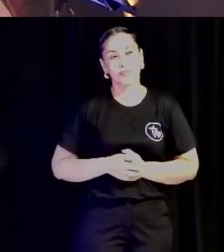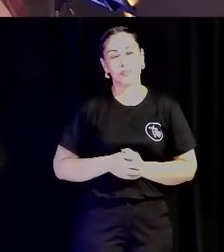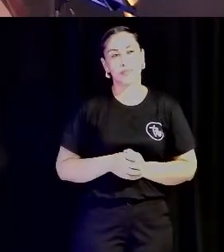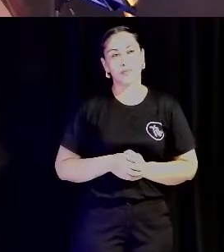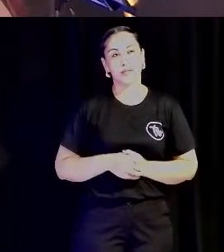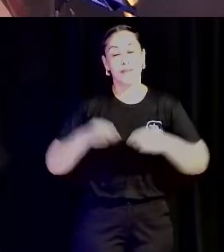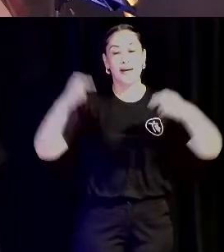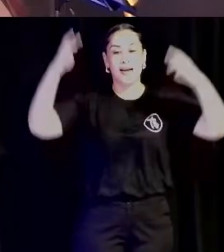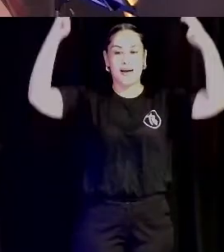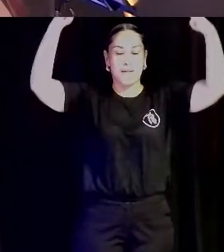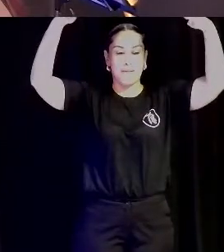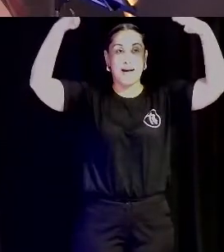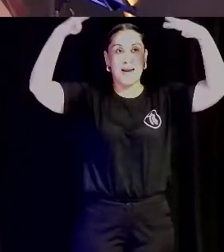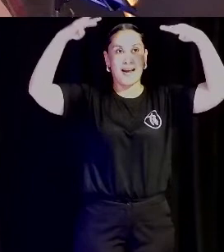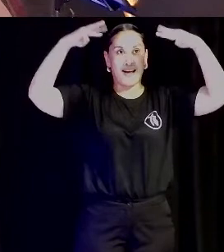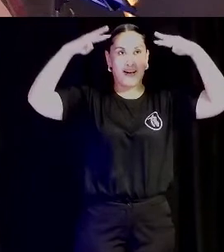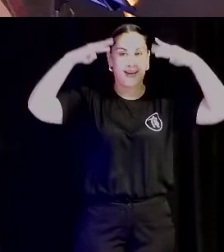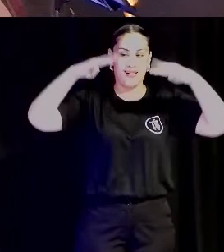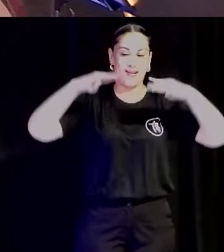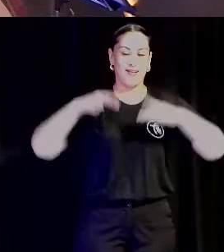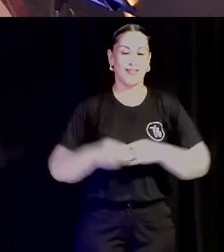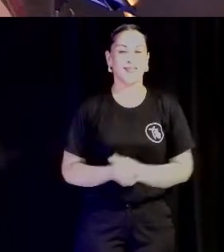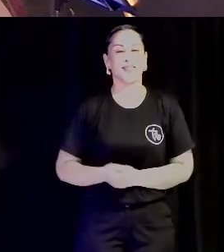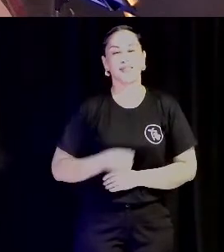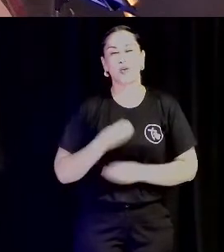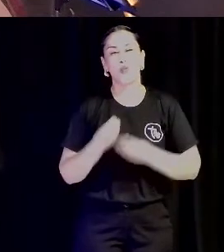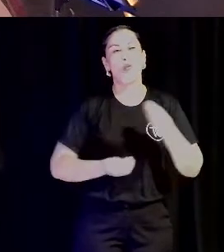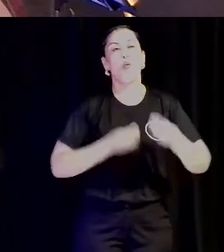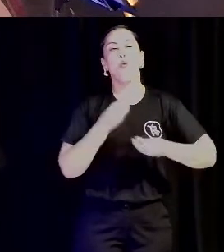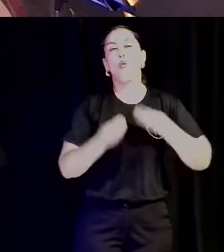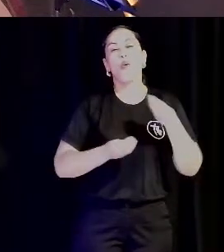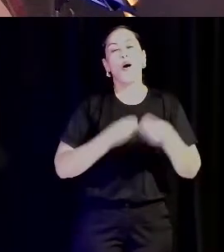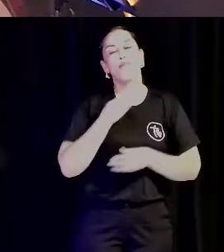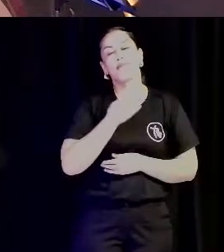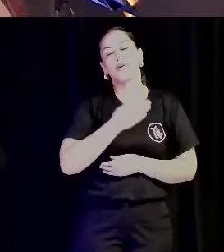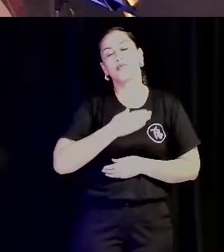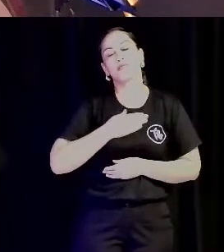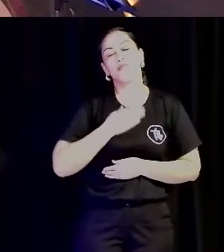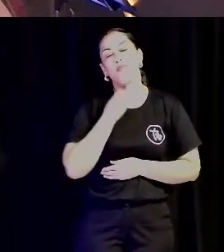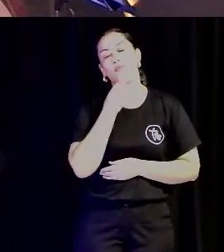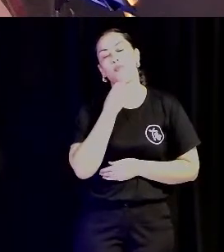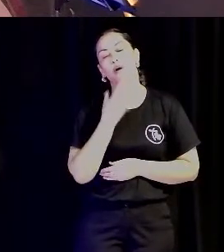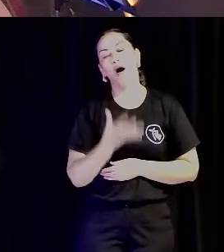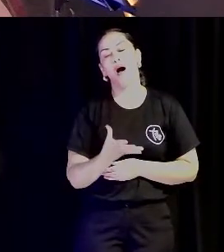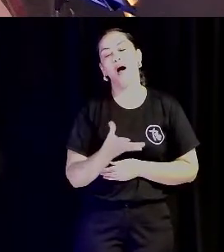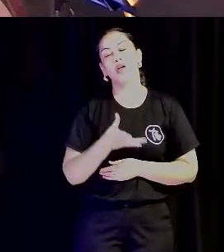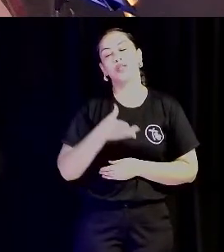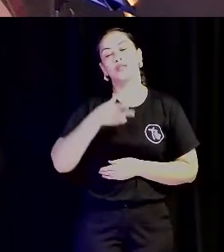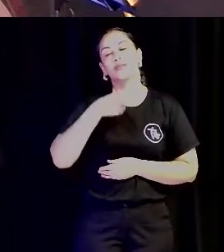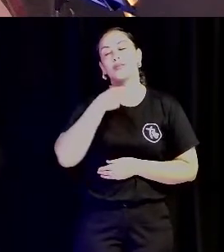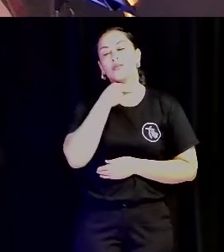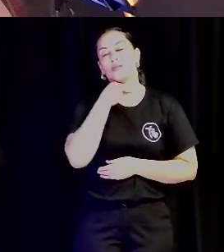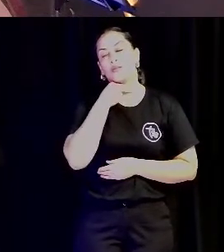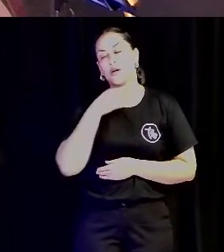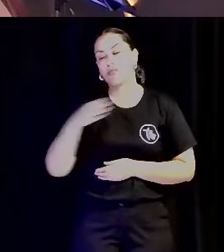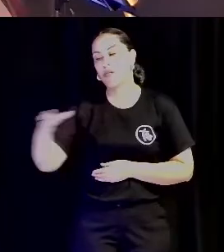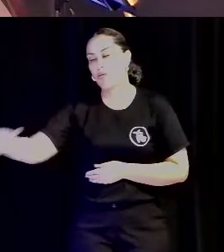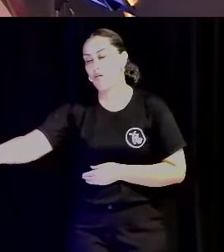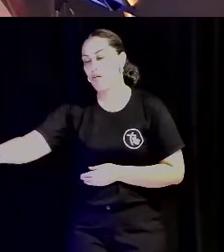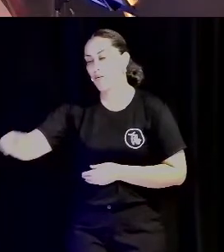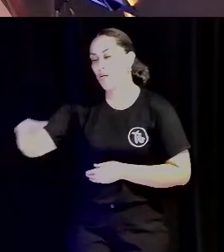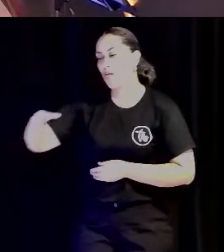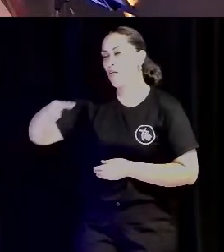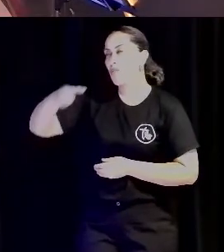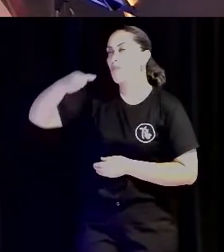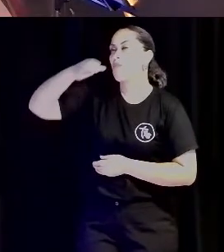Meus irmãos, como é gostoso. Você está com sede, você vai lá, pega o seu copo, coloca a sua água.